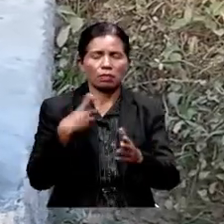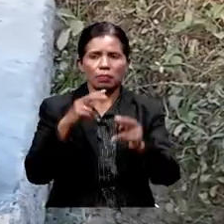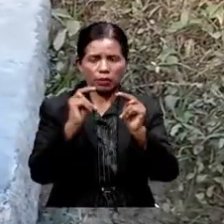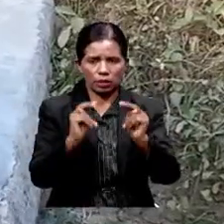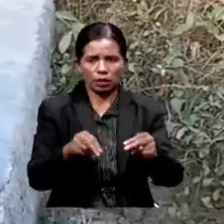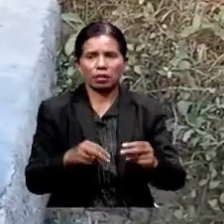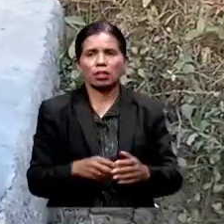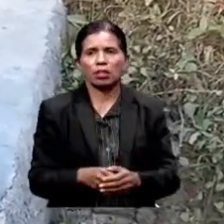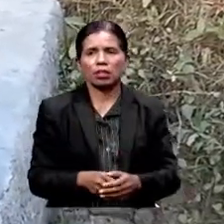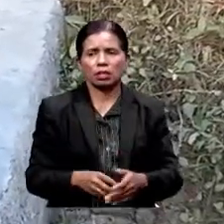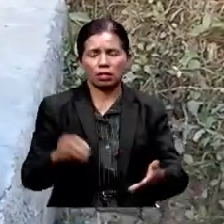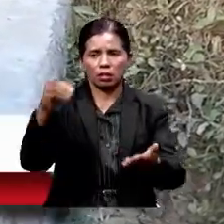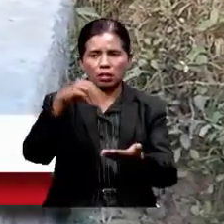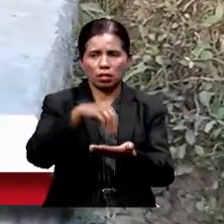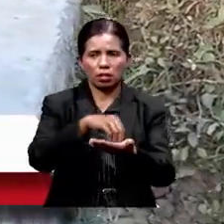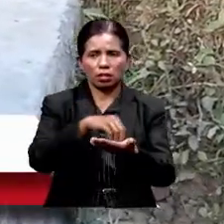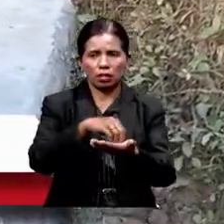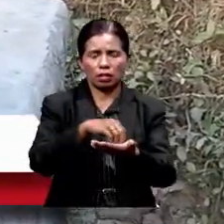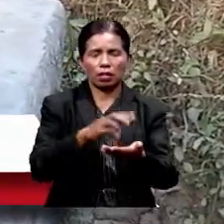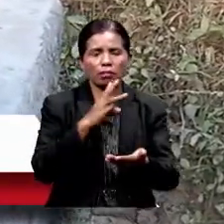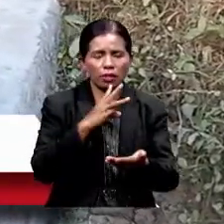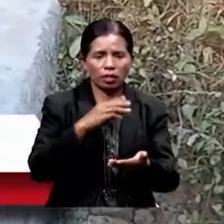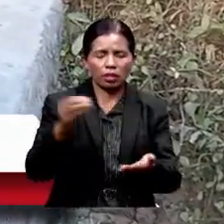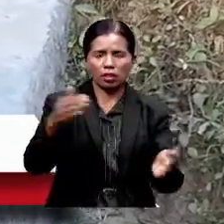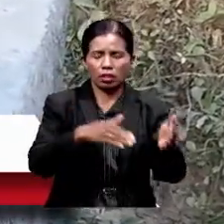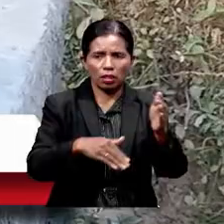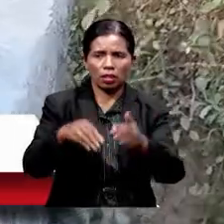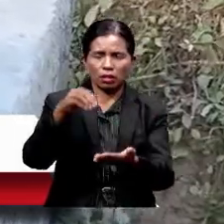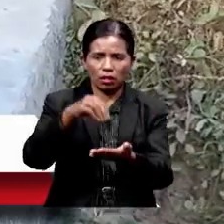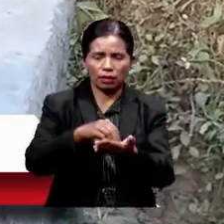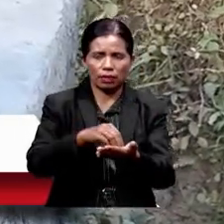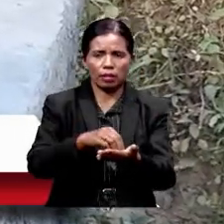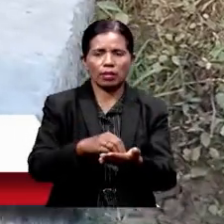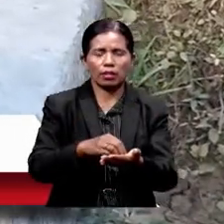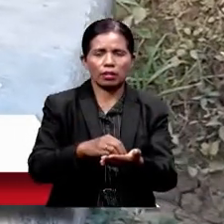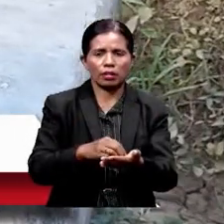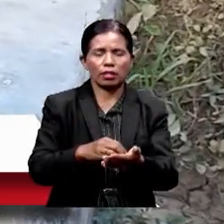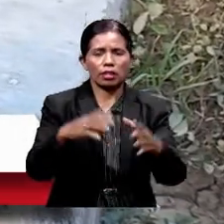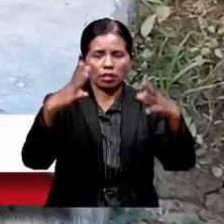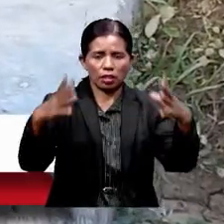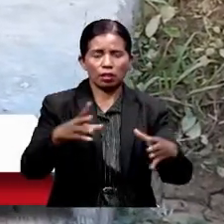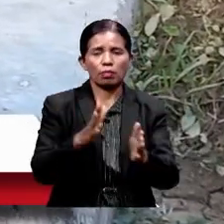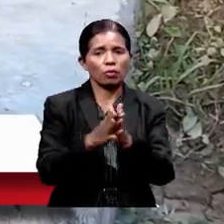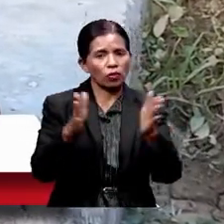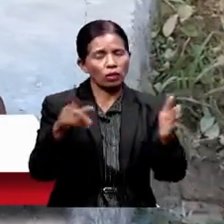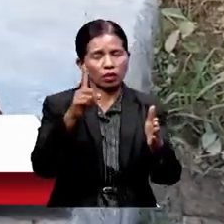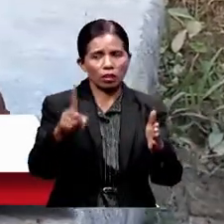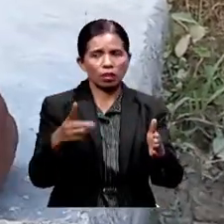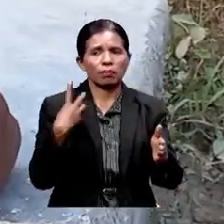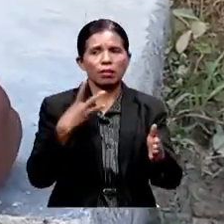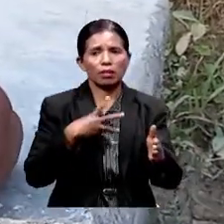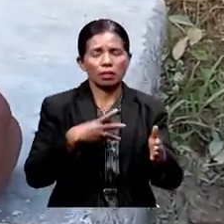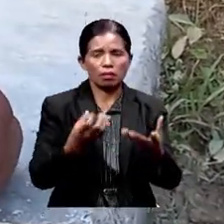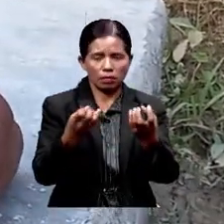maka akumula. Akumula bene, tau tia tanki botire, para bele akumula bene, sai para kuitun